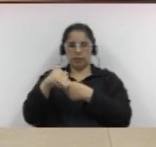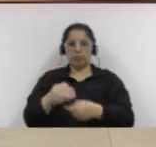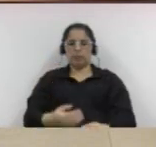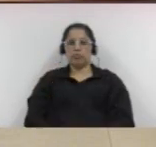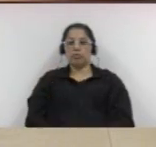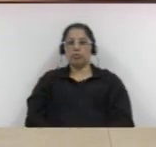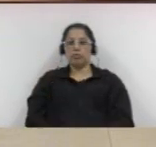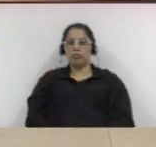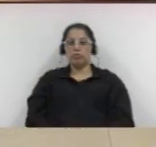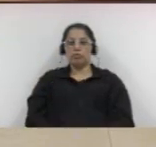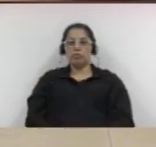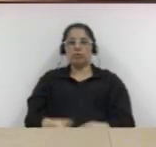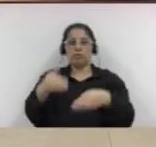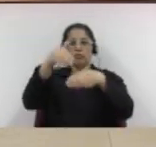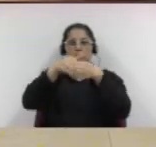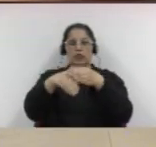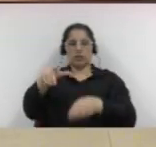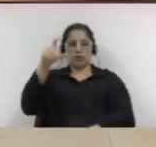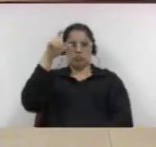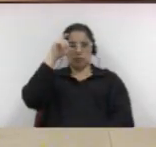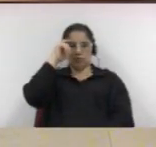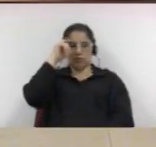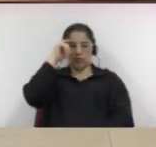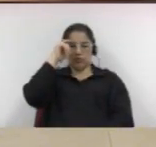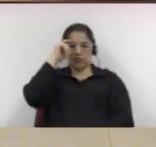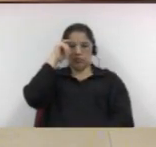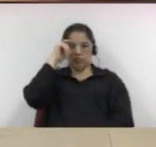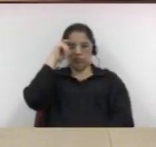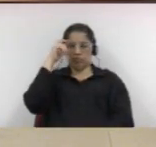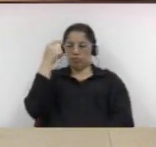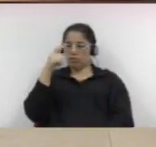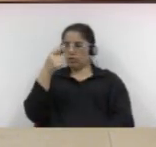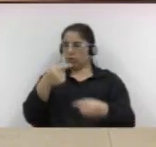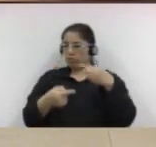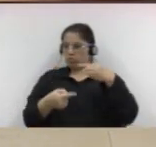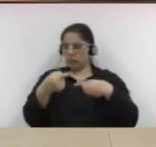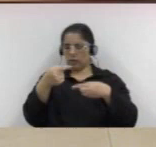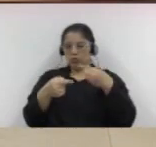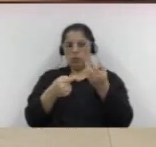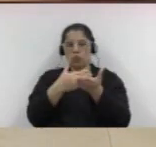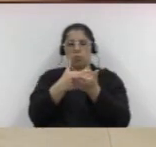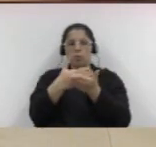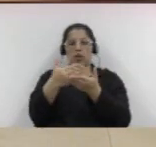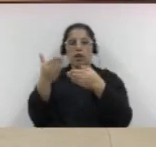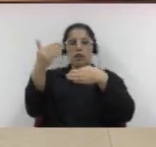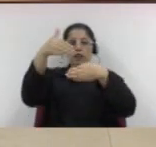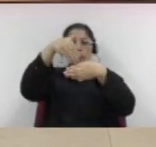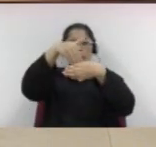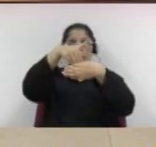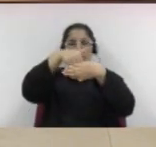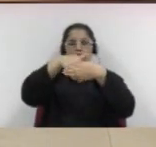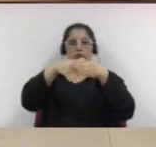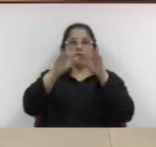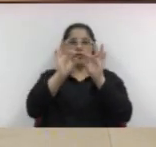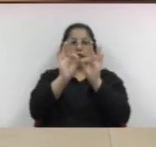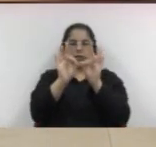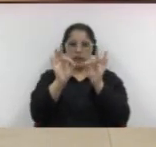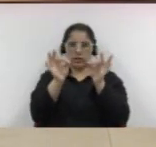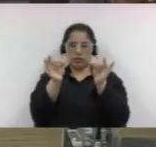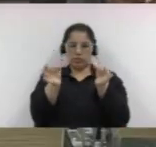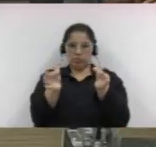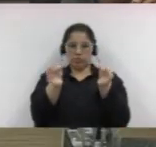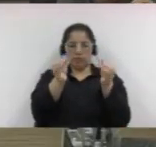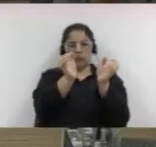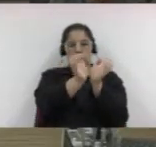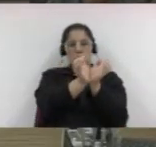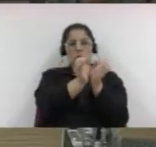do vereador Farid. Não havendo quem queira discutir, vai à votação. E a votação é simbólica. Os